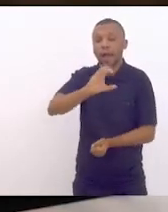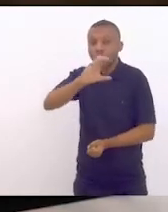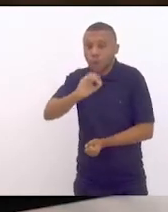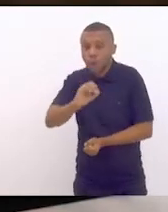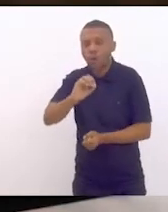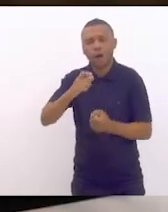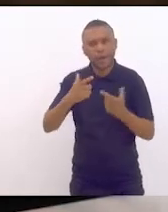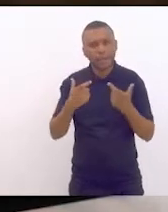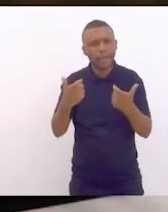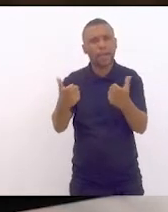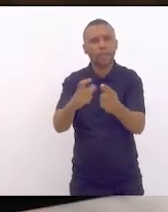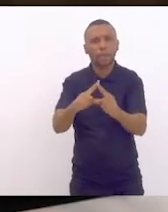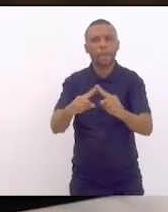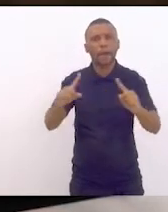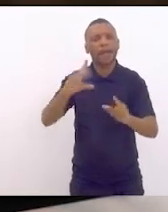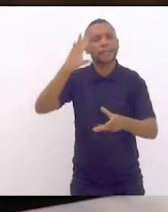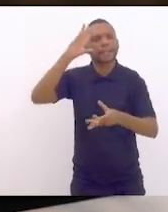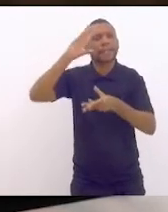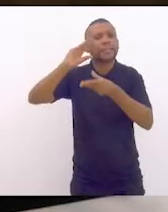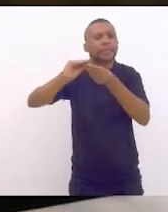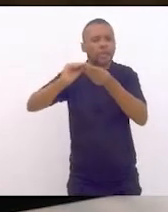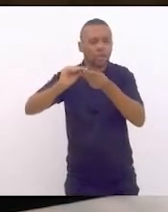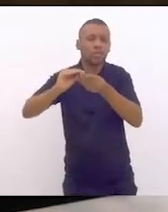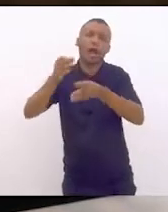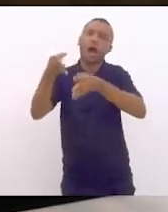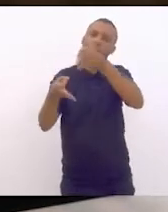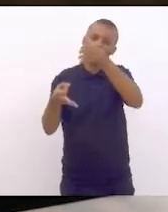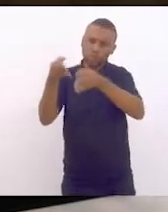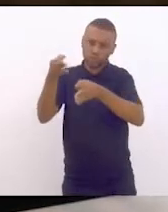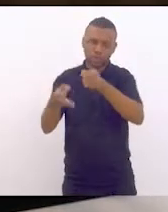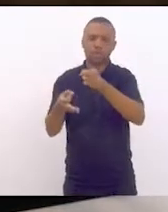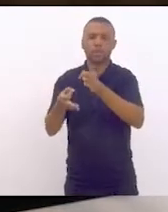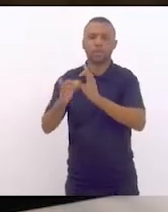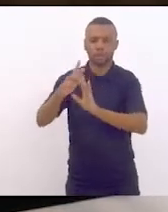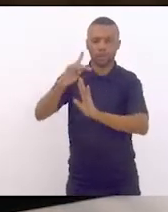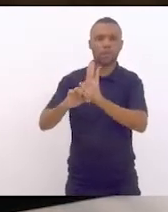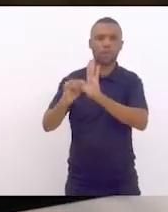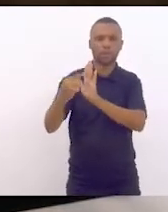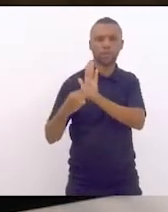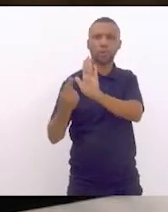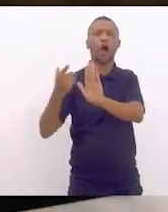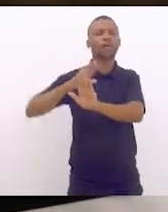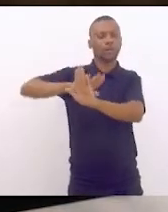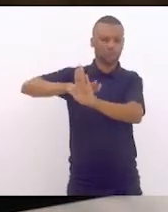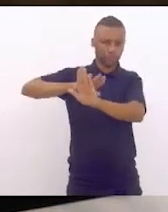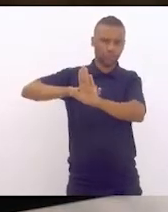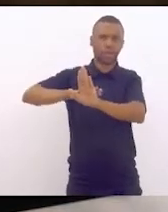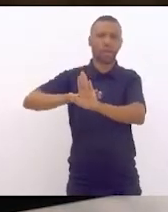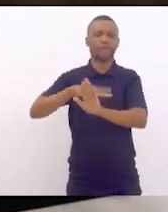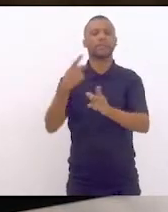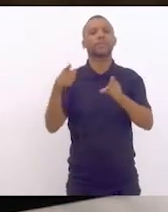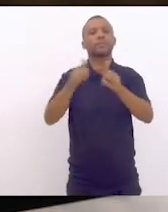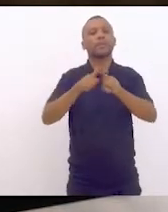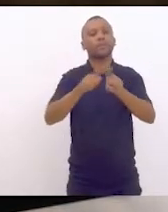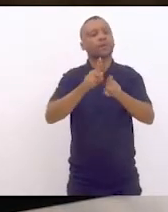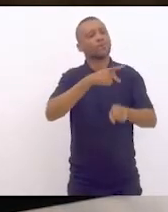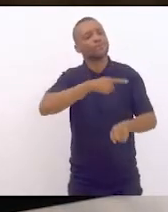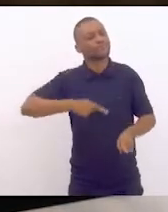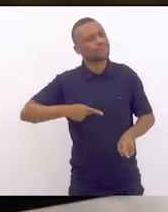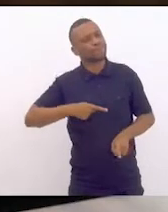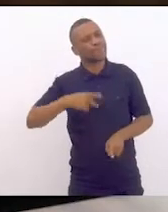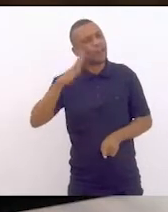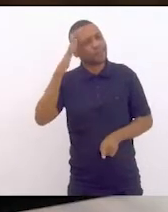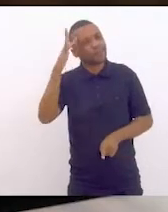justiça por detrás do projeto. Também a Vossa Excelência, presidente, nosso futuro senador